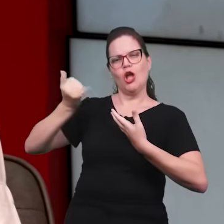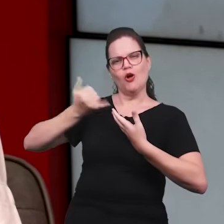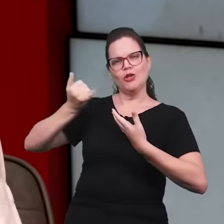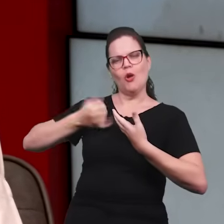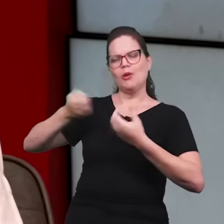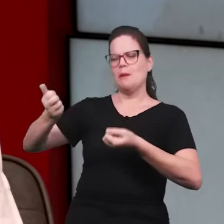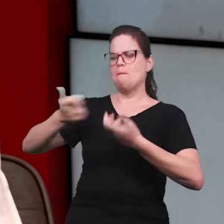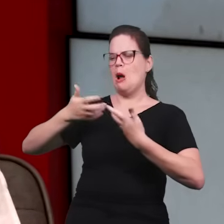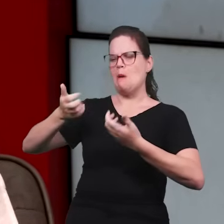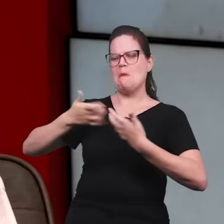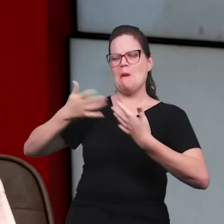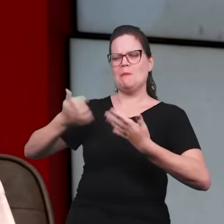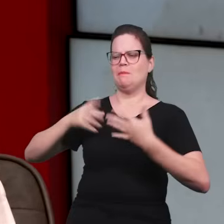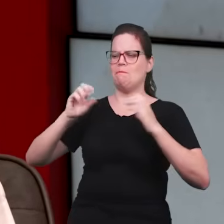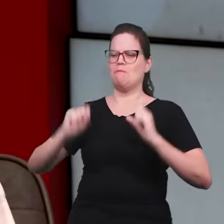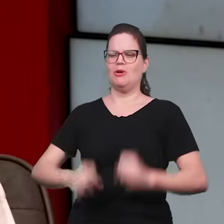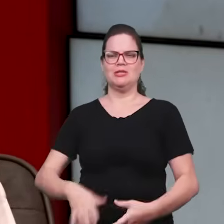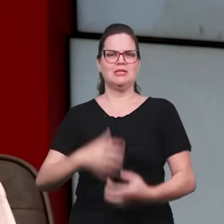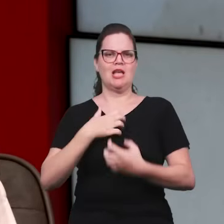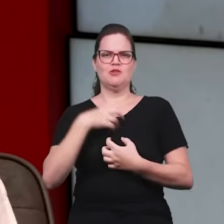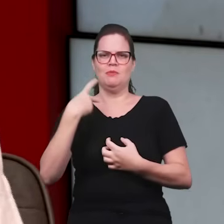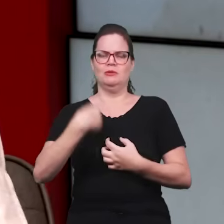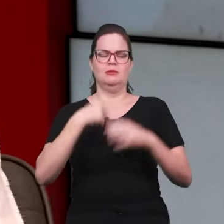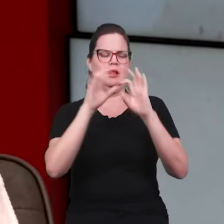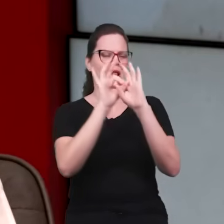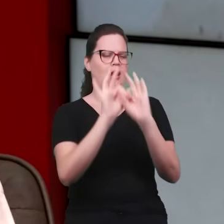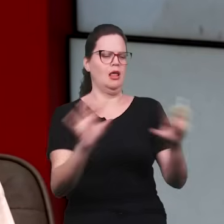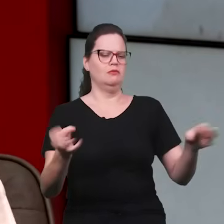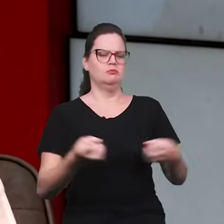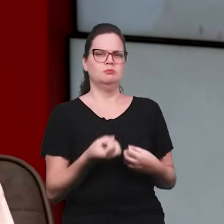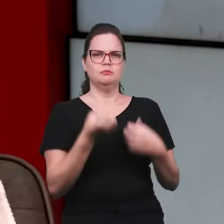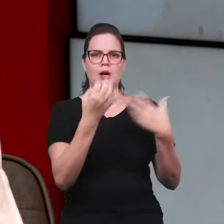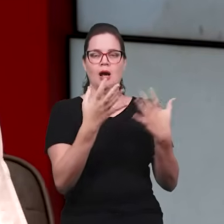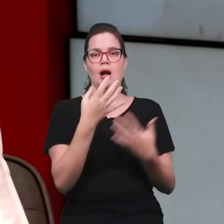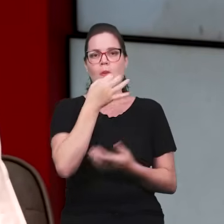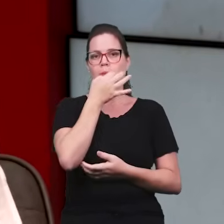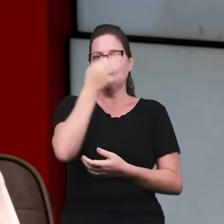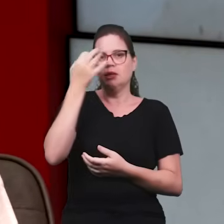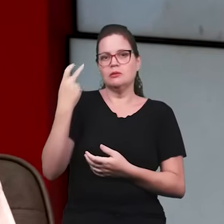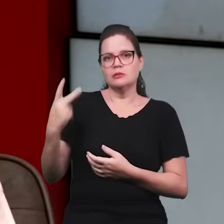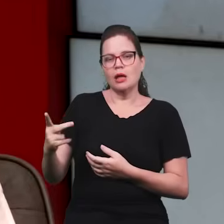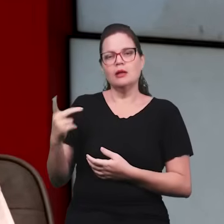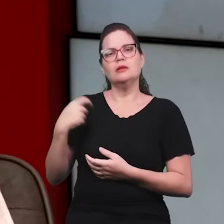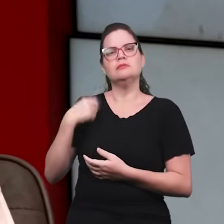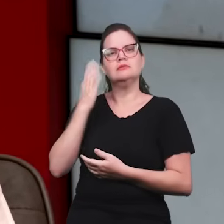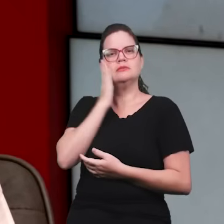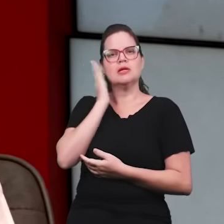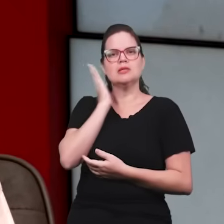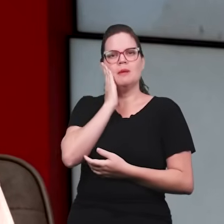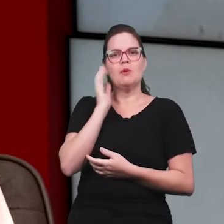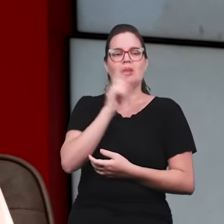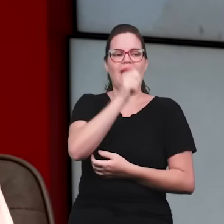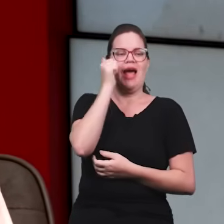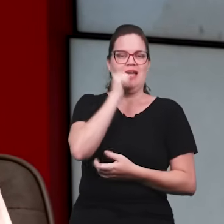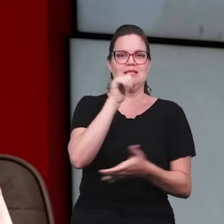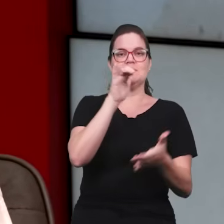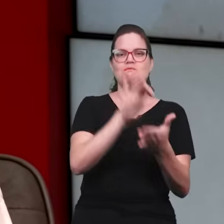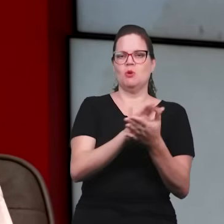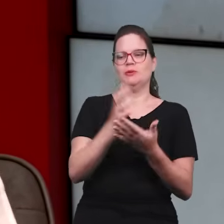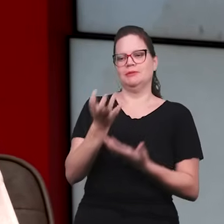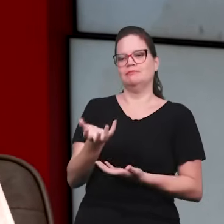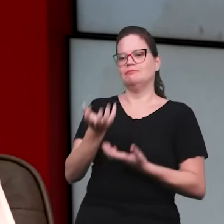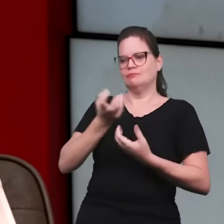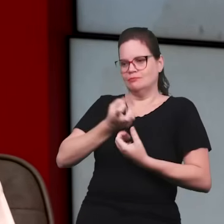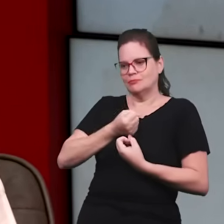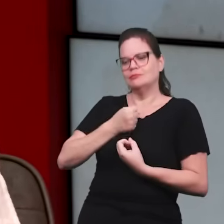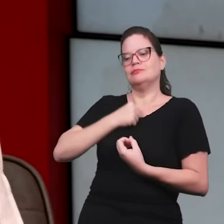à vontade para demonstrar os sentimentos dele, as opiniões dele, sabendo que estará guardada com ela. O coração dele está